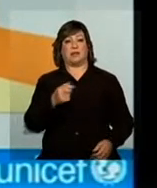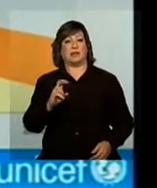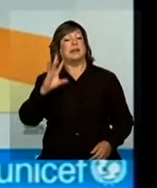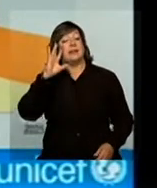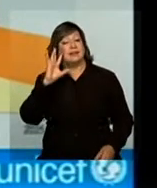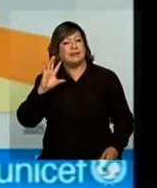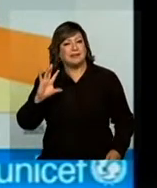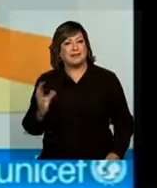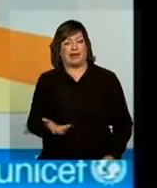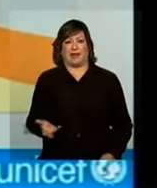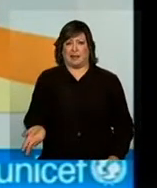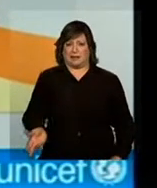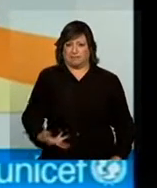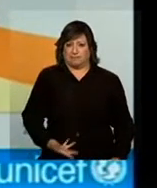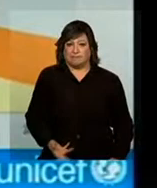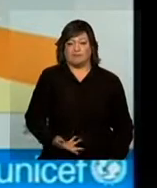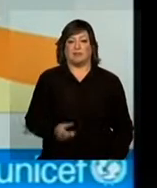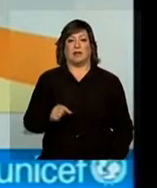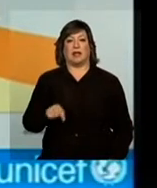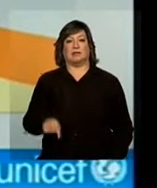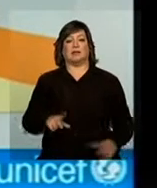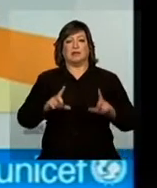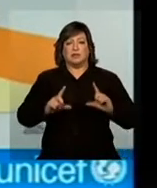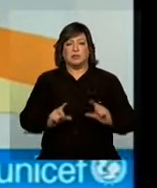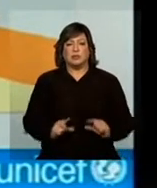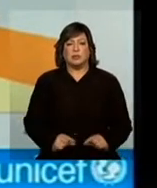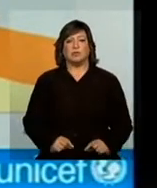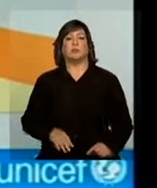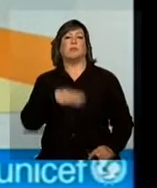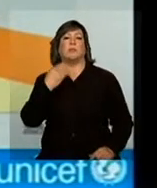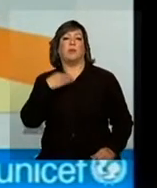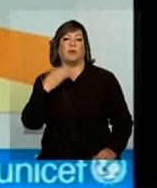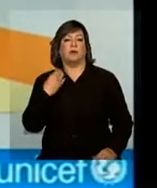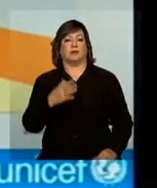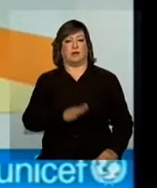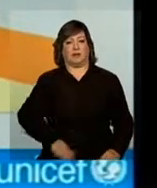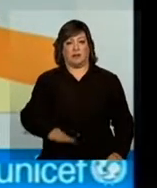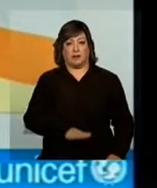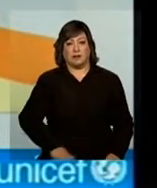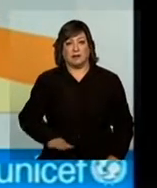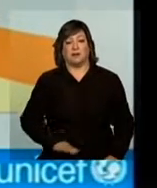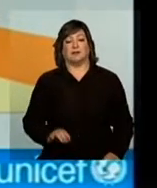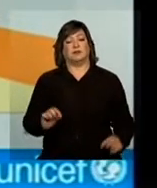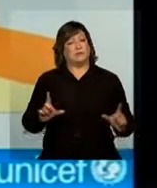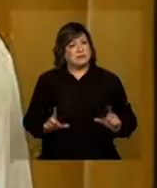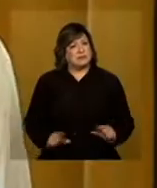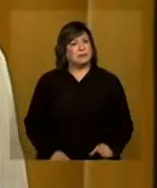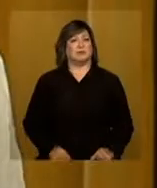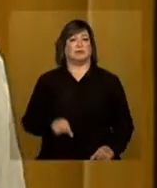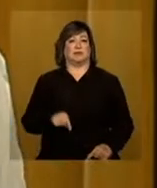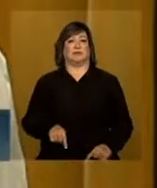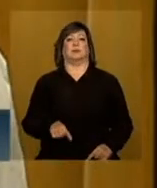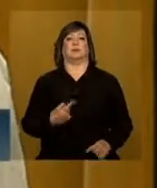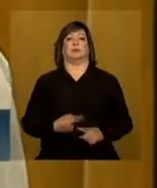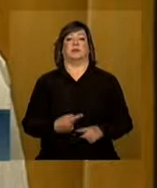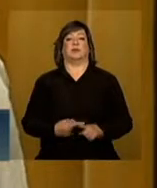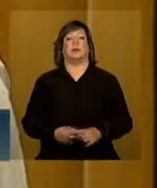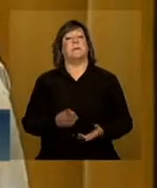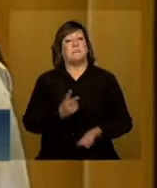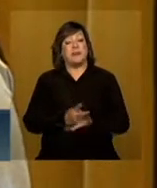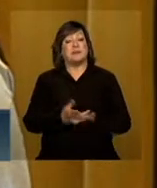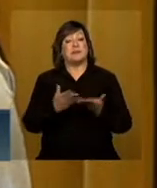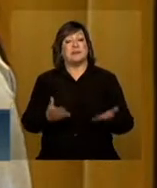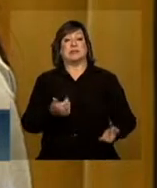tentarmos acelerar essa queda global da mortalidade na infância. Mesmo assim, teríamos 15